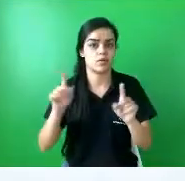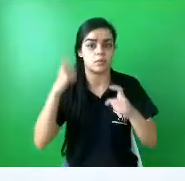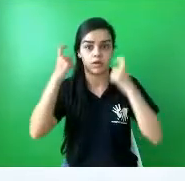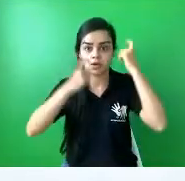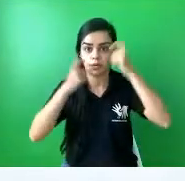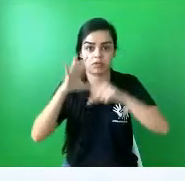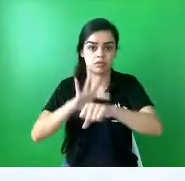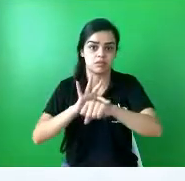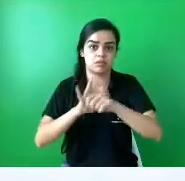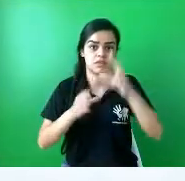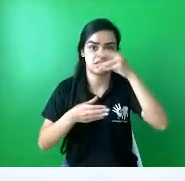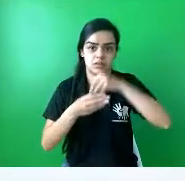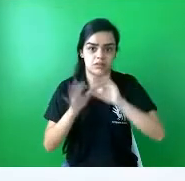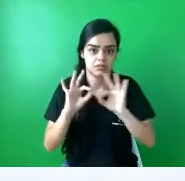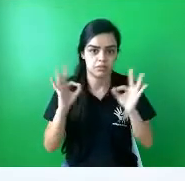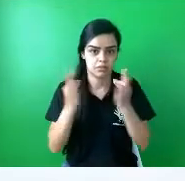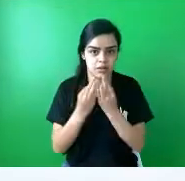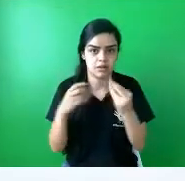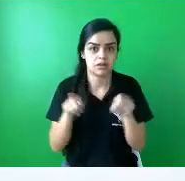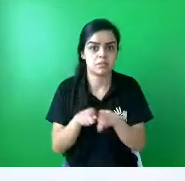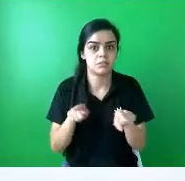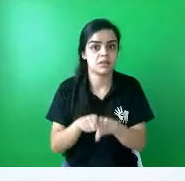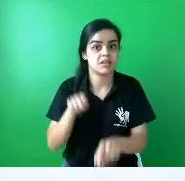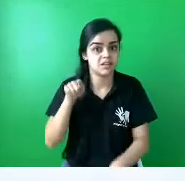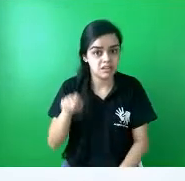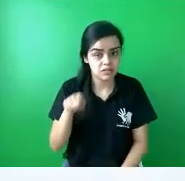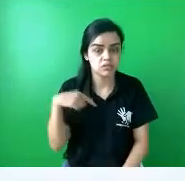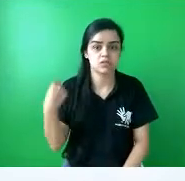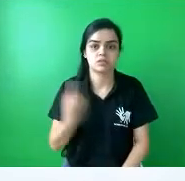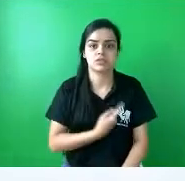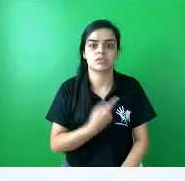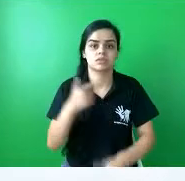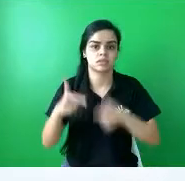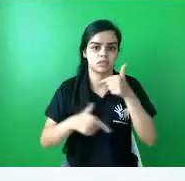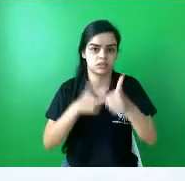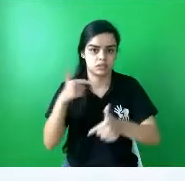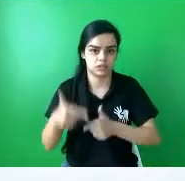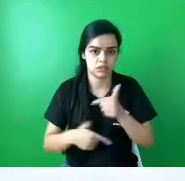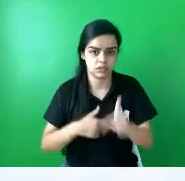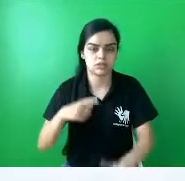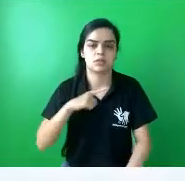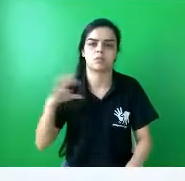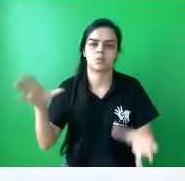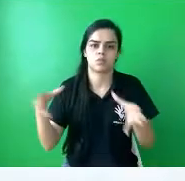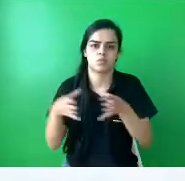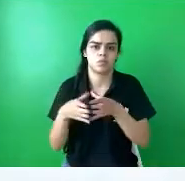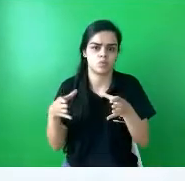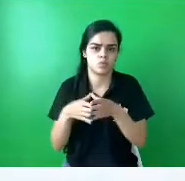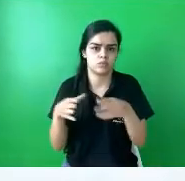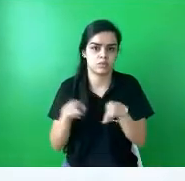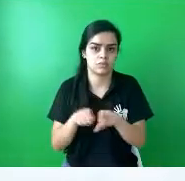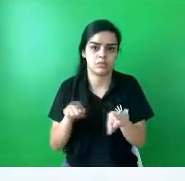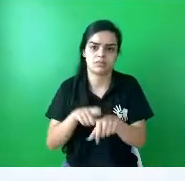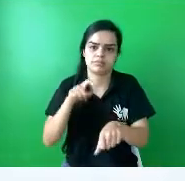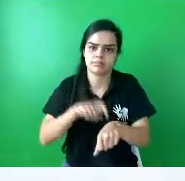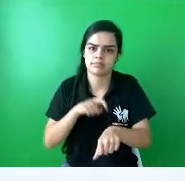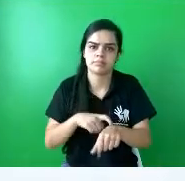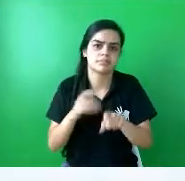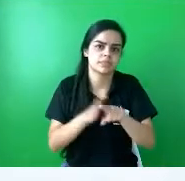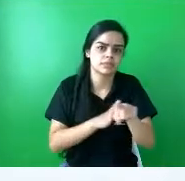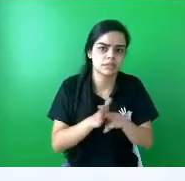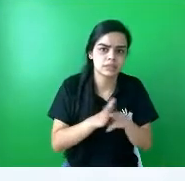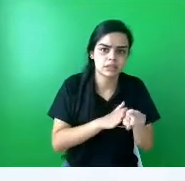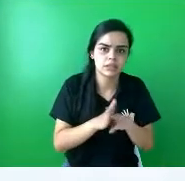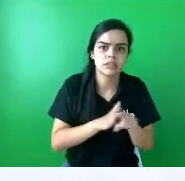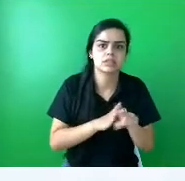com a segurança dele e da família. Então, é nesse intuito que a gente está trabalhando. Temos aqui a nossa equipe que o tempo todo pesquisa,